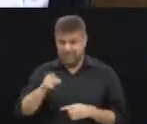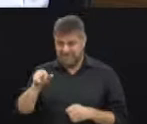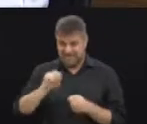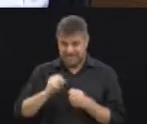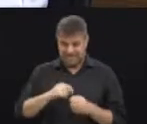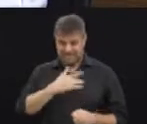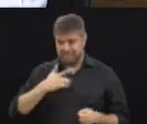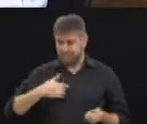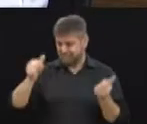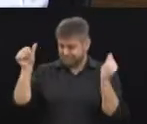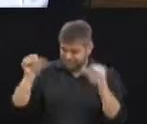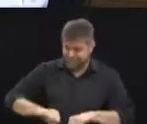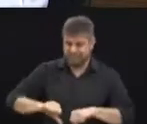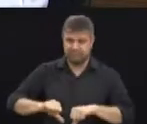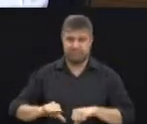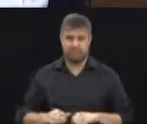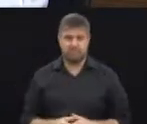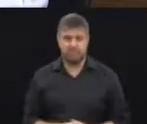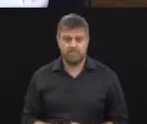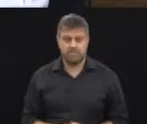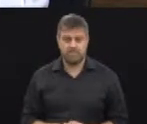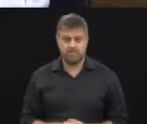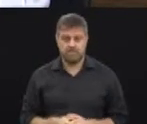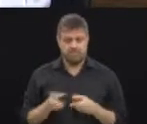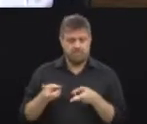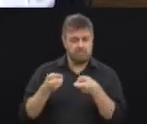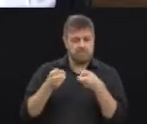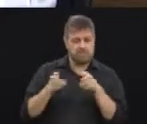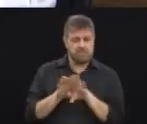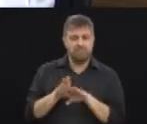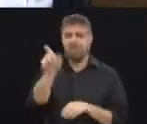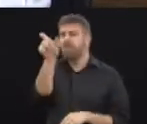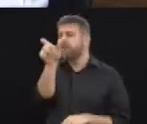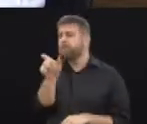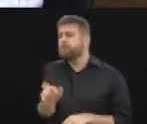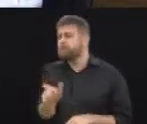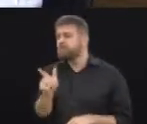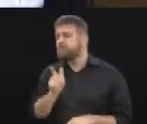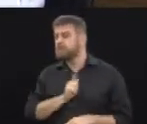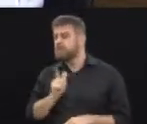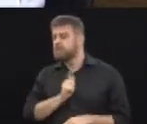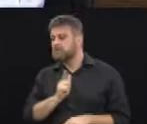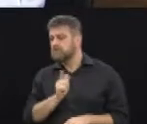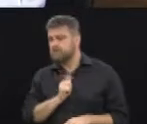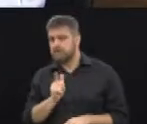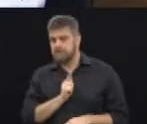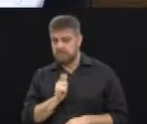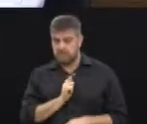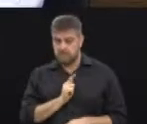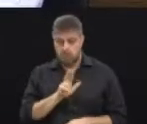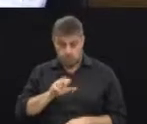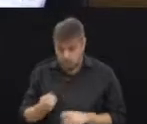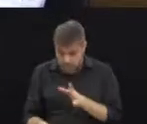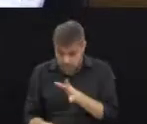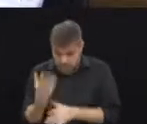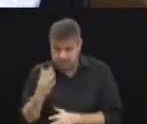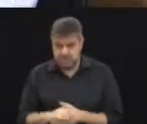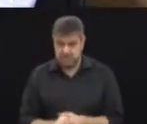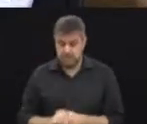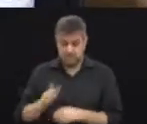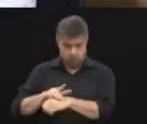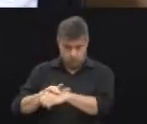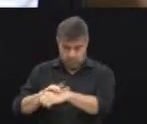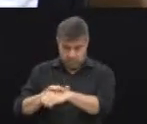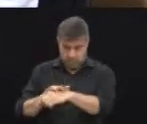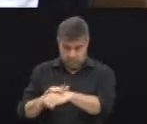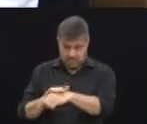às vezes ele é prejudicial, essa paciente. Tem que ver também se essa paciente tem ou não tem, mesmo que ela nunca teve